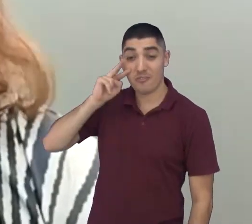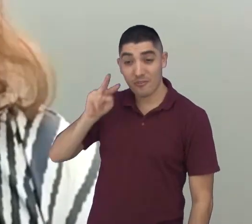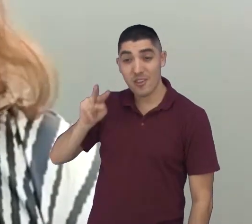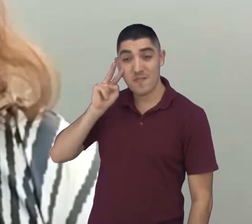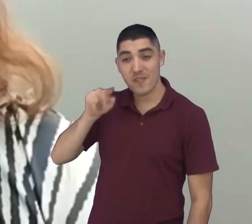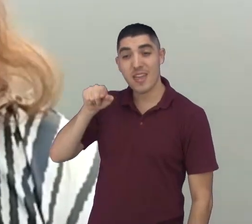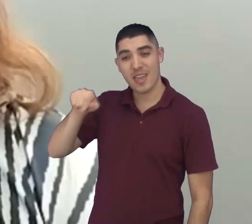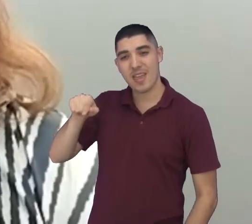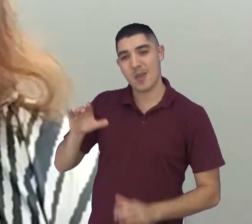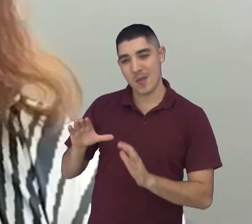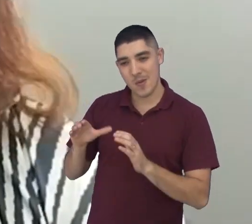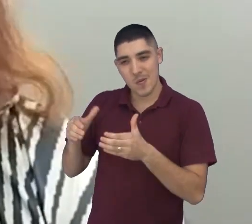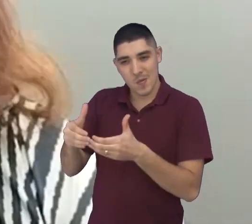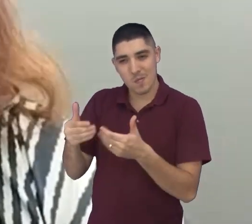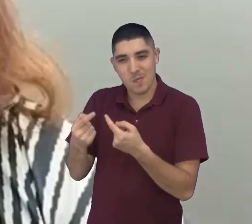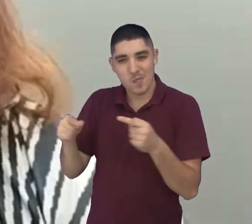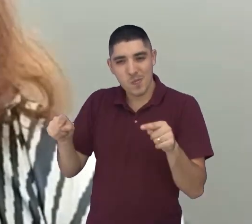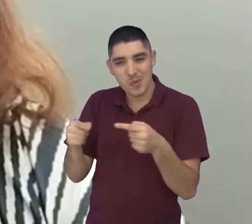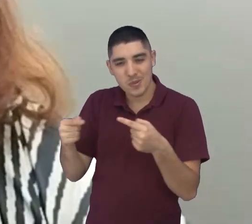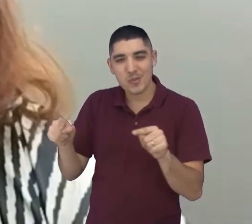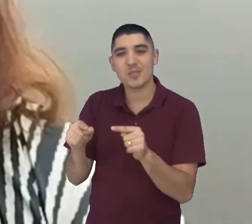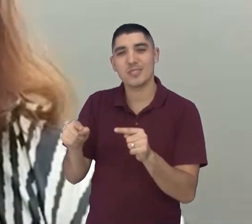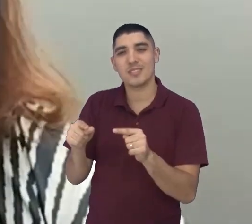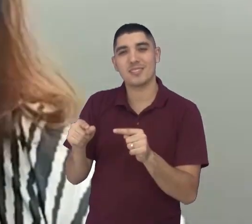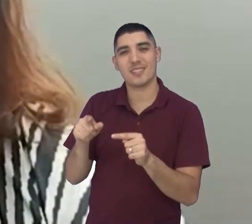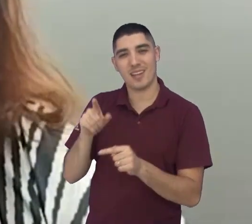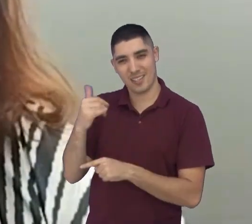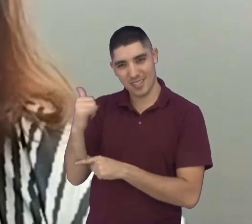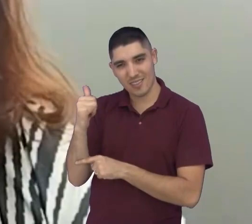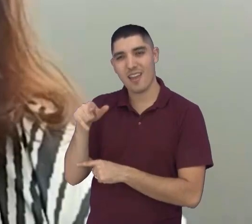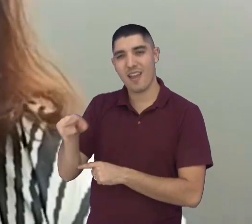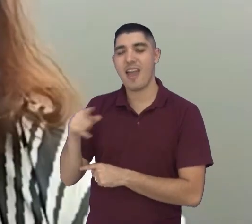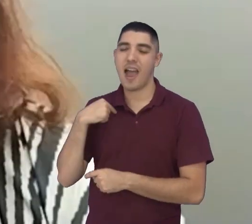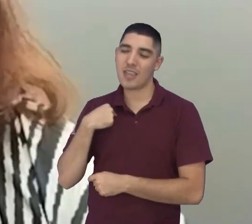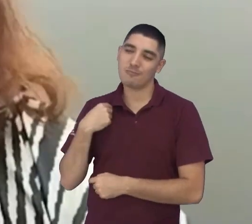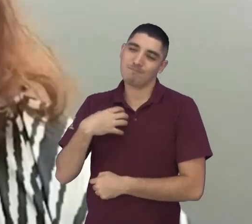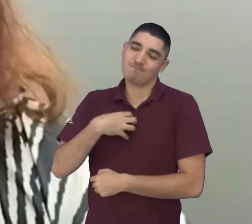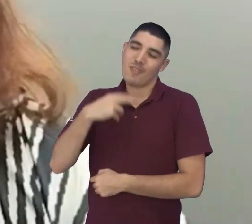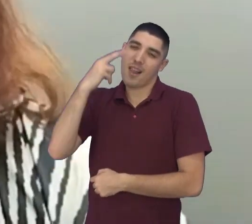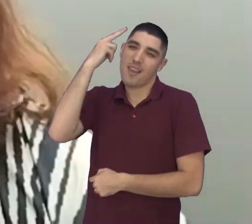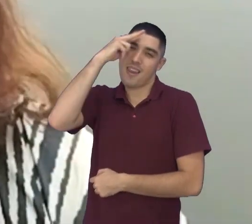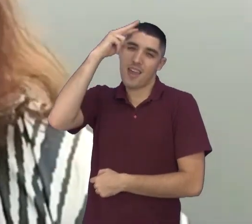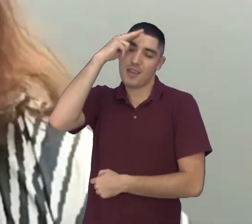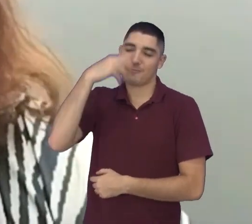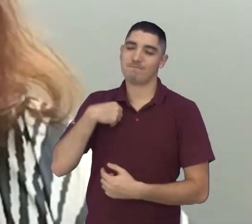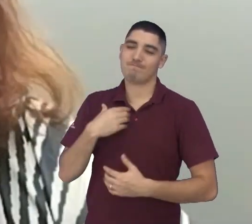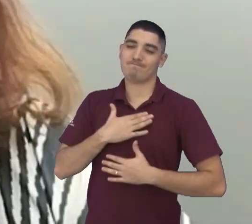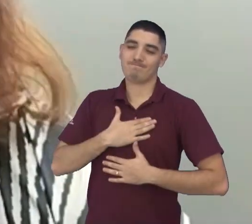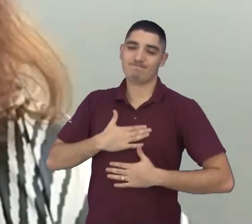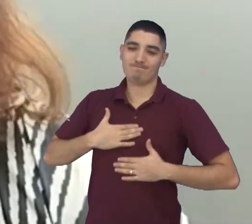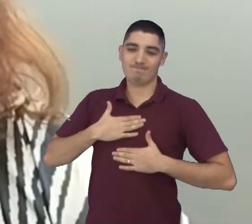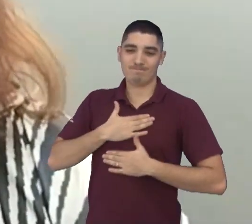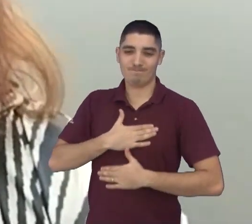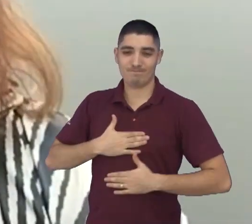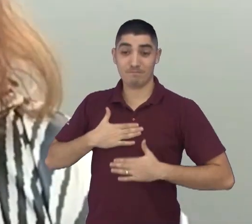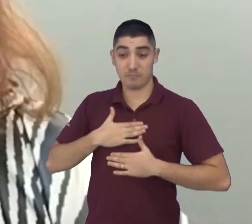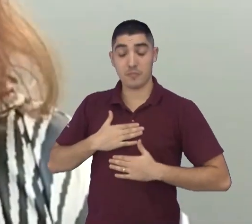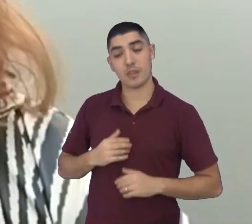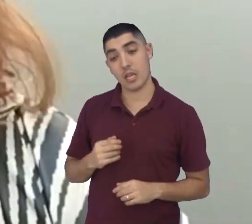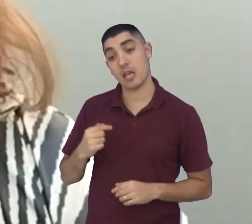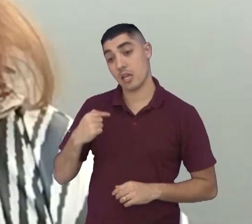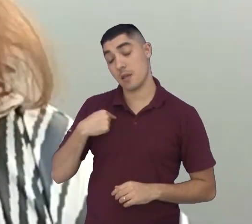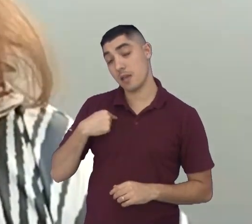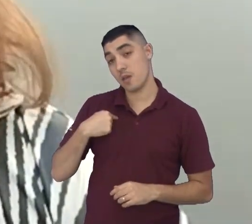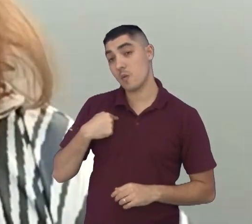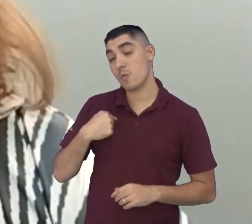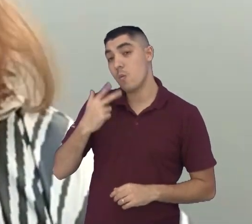nas procissões. E para mim é uma memória muito agradável. Eu imagino, né, que